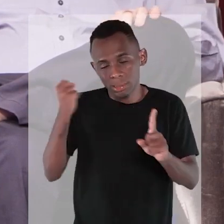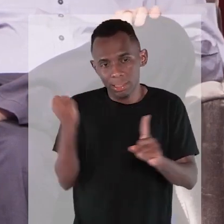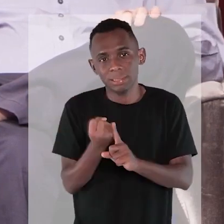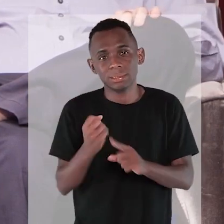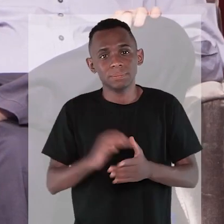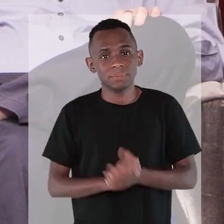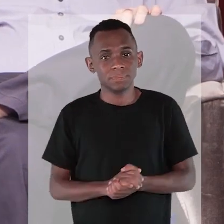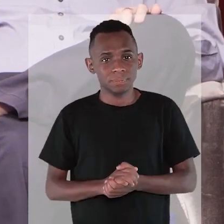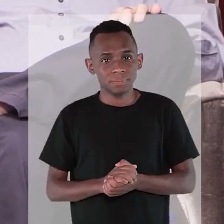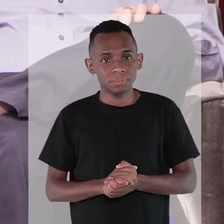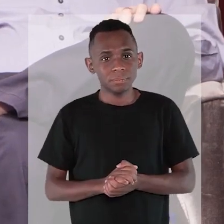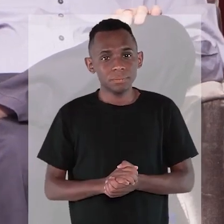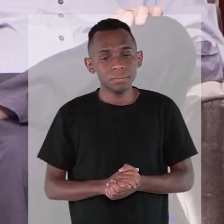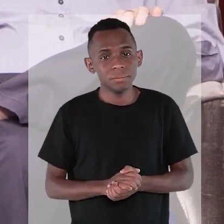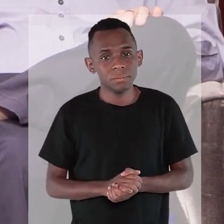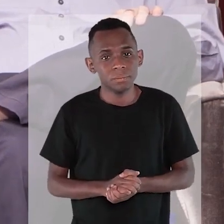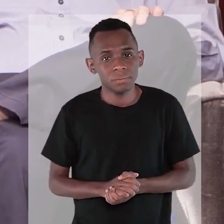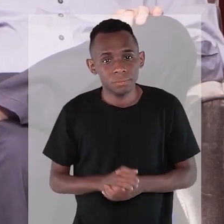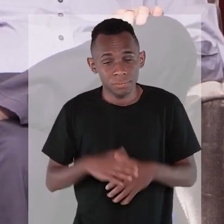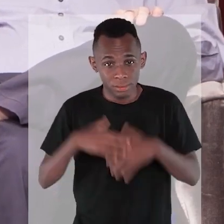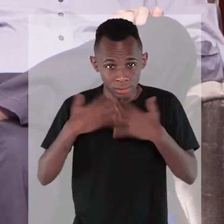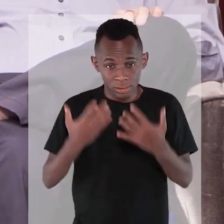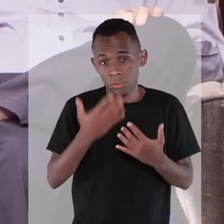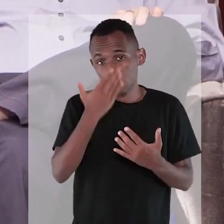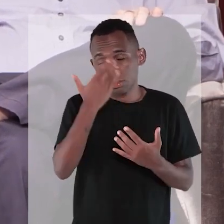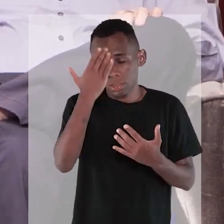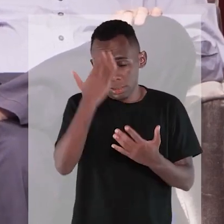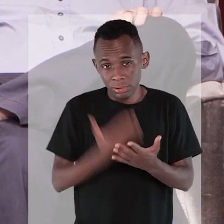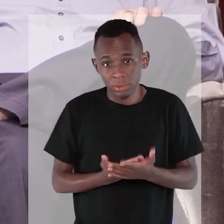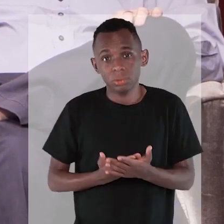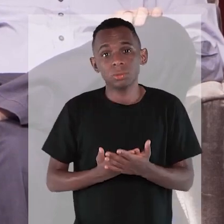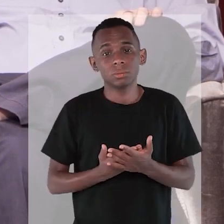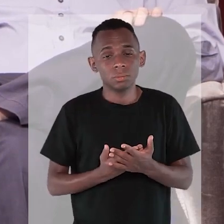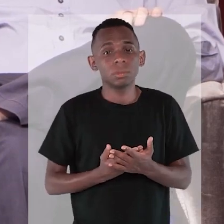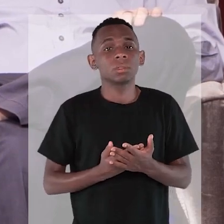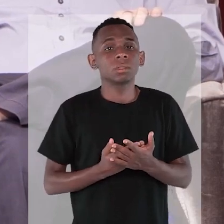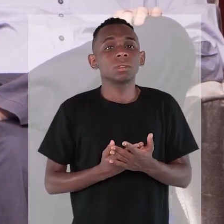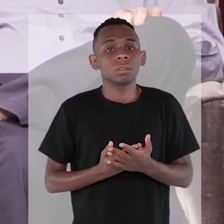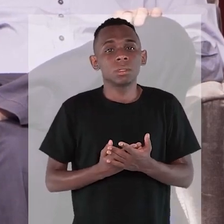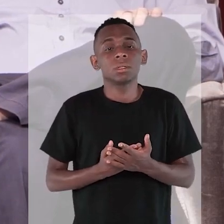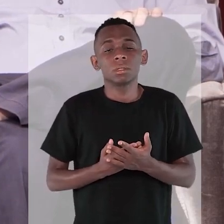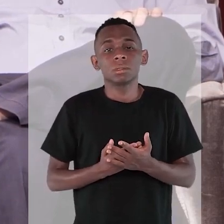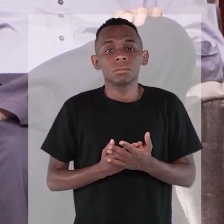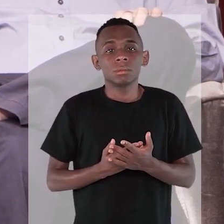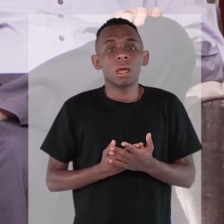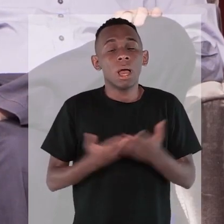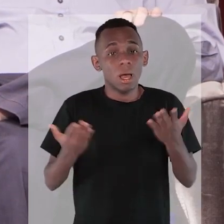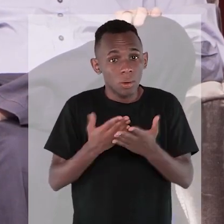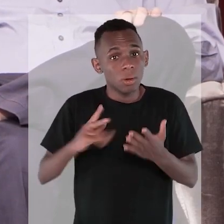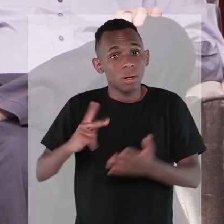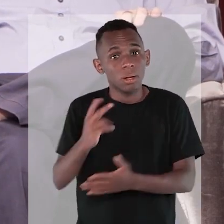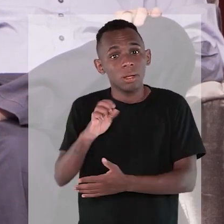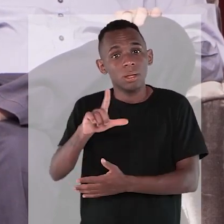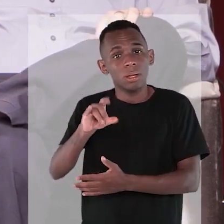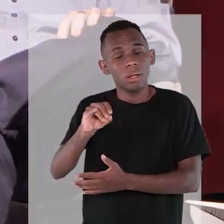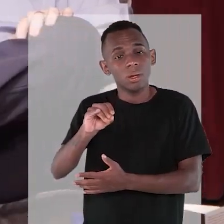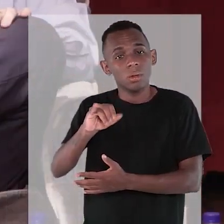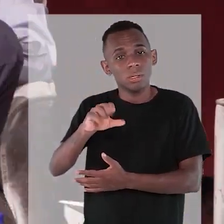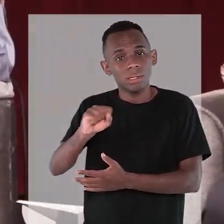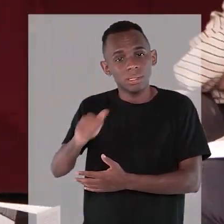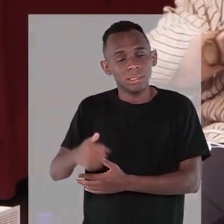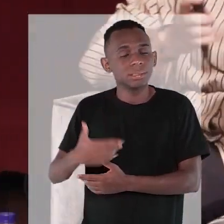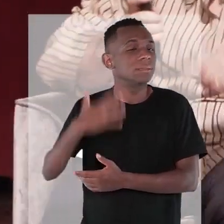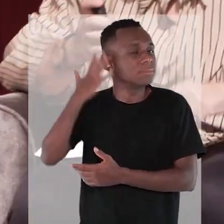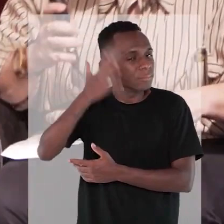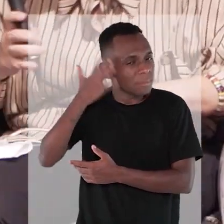isso. Então, eu acho que nesse lugar acho que a gente se encontrou muito, e aí eu vou passar a bola agora para a Heloísa um pouquinho.